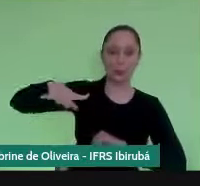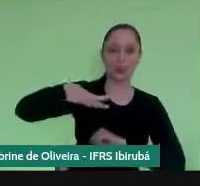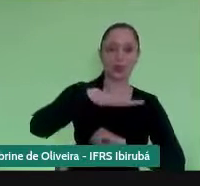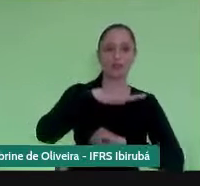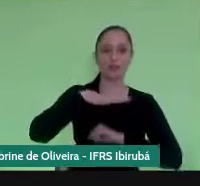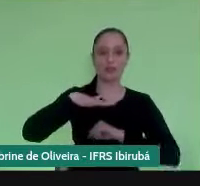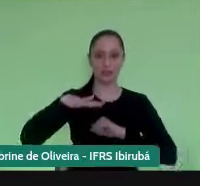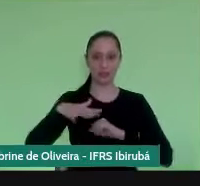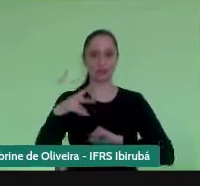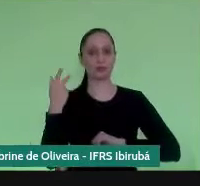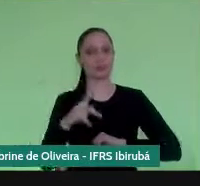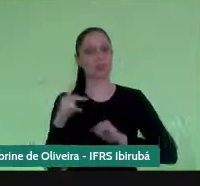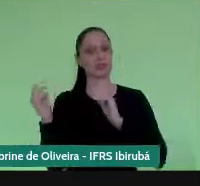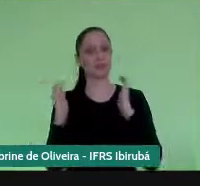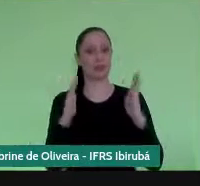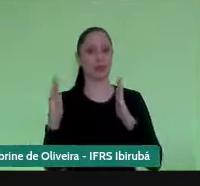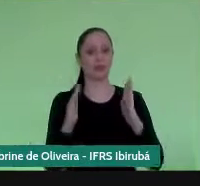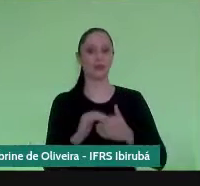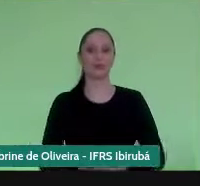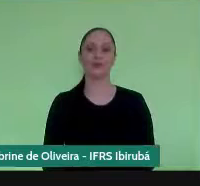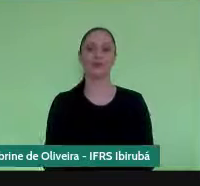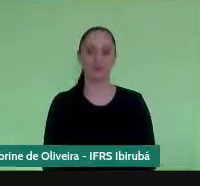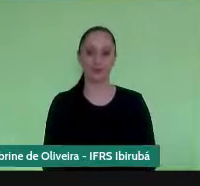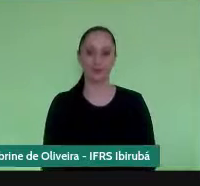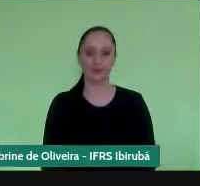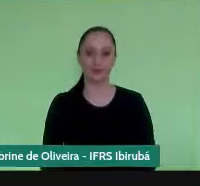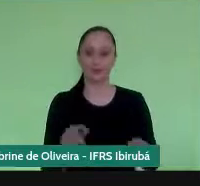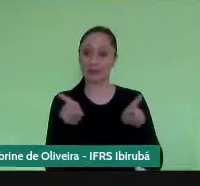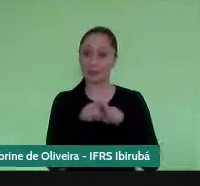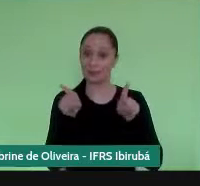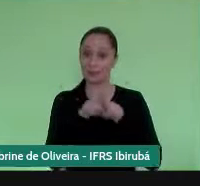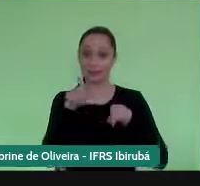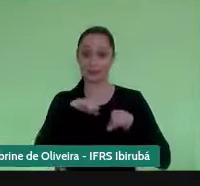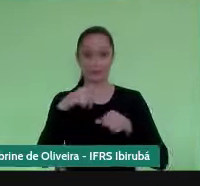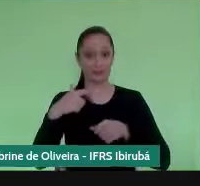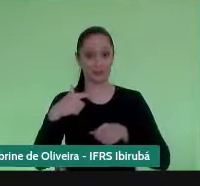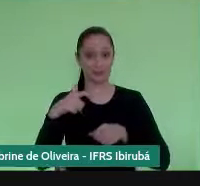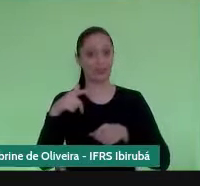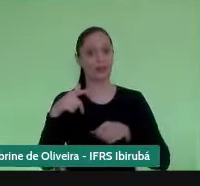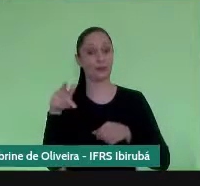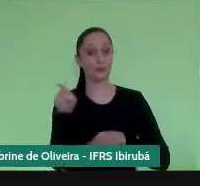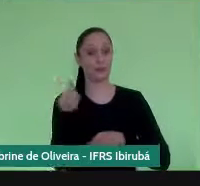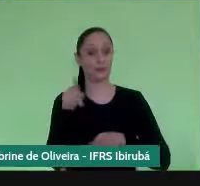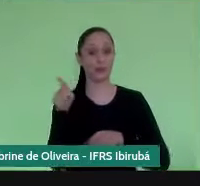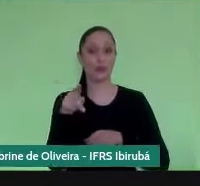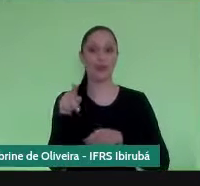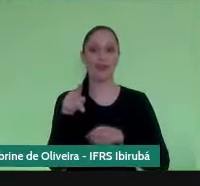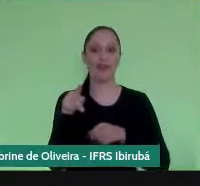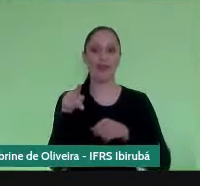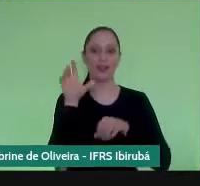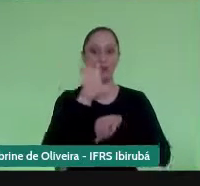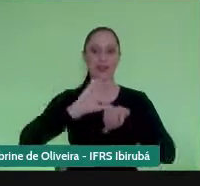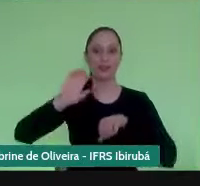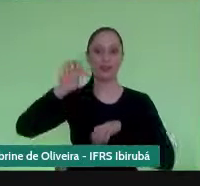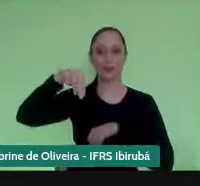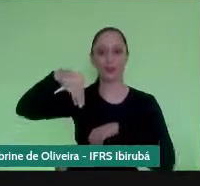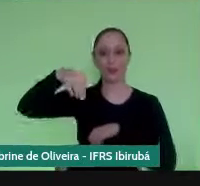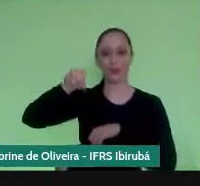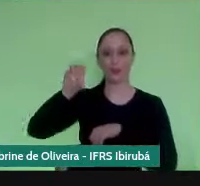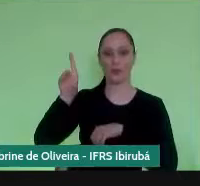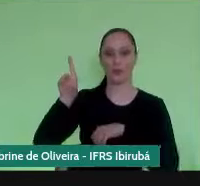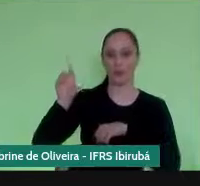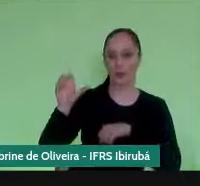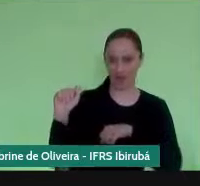Catarina, com o apoio do programa. A professora de moda, por exemplo, inclusive está pensando em futuras parcerias com as